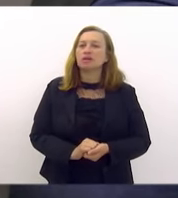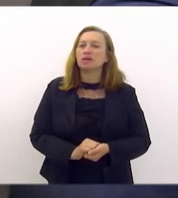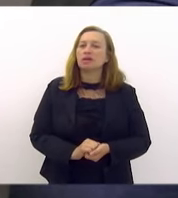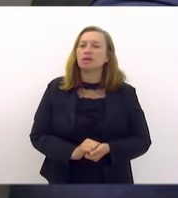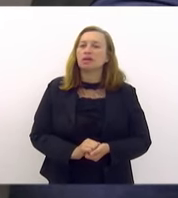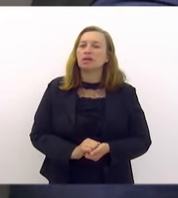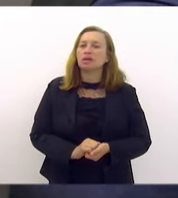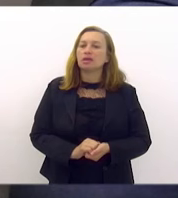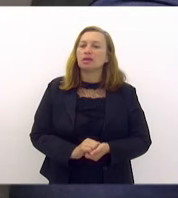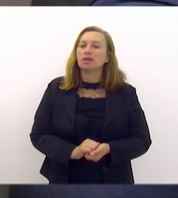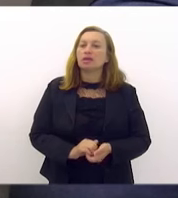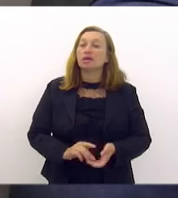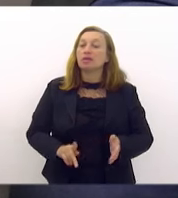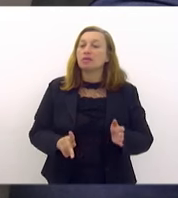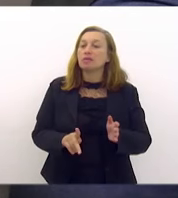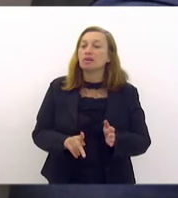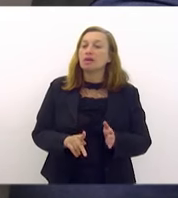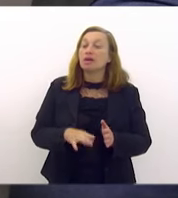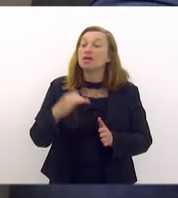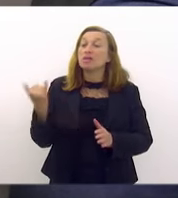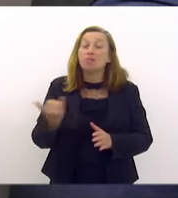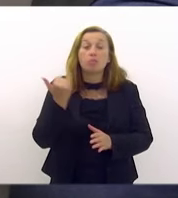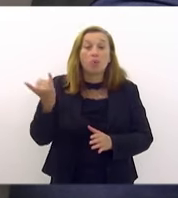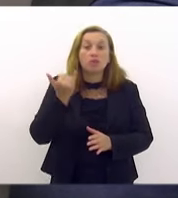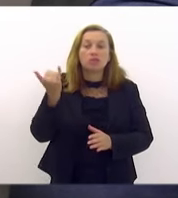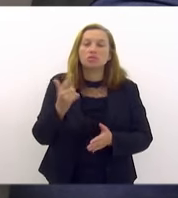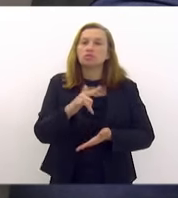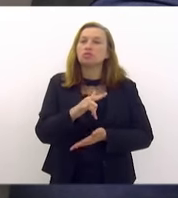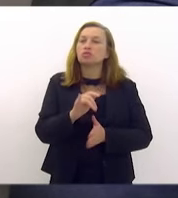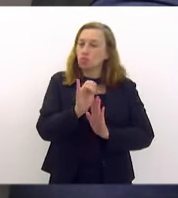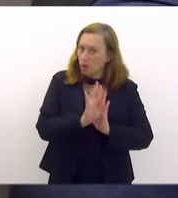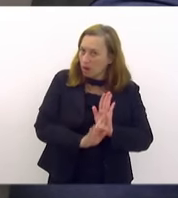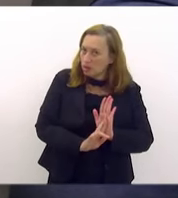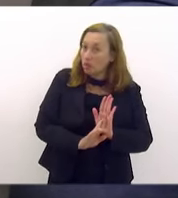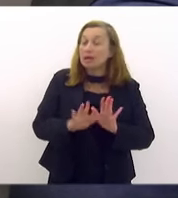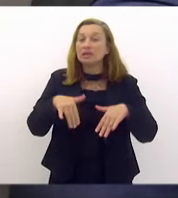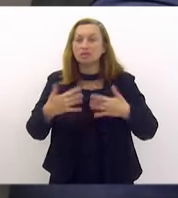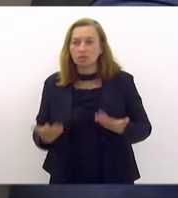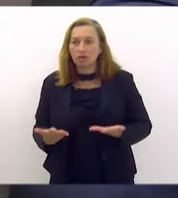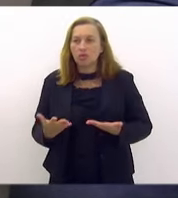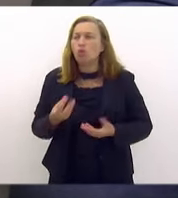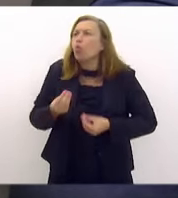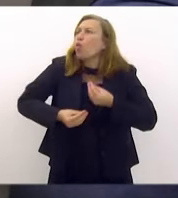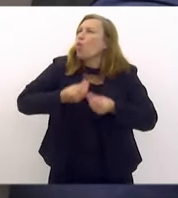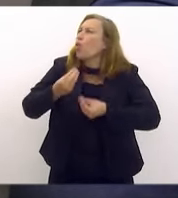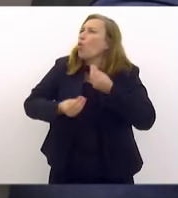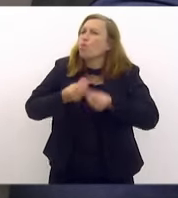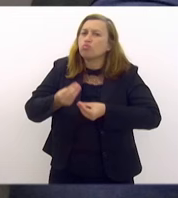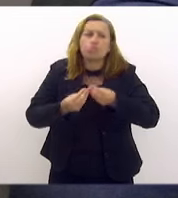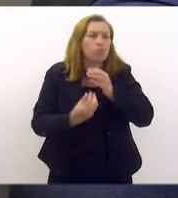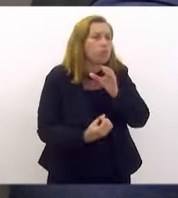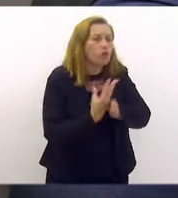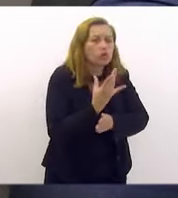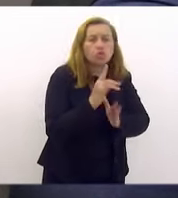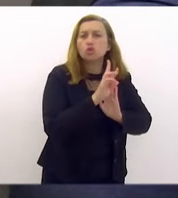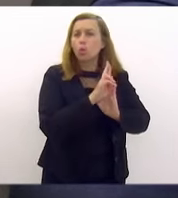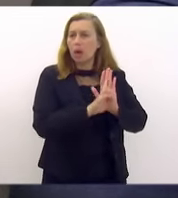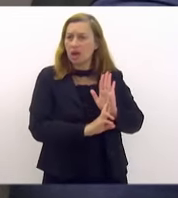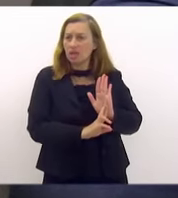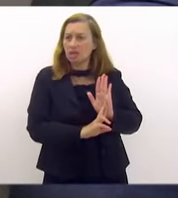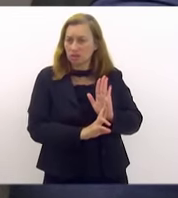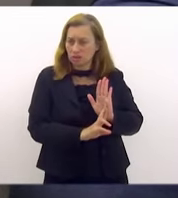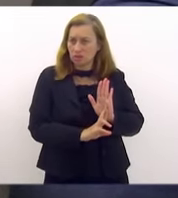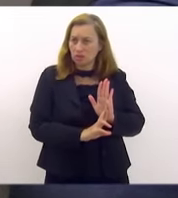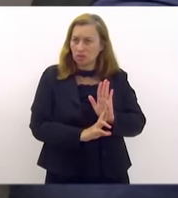parte muito importante do relatório né então assim como que a gente produz um relatório à